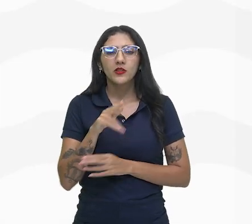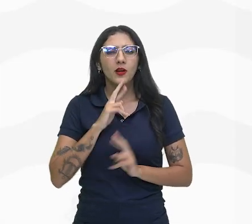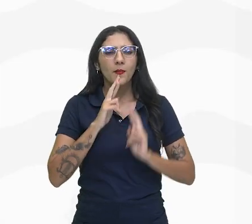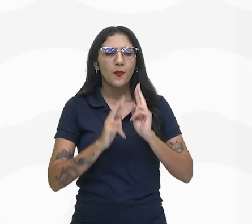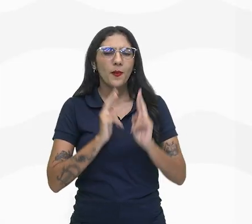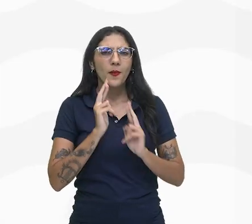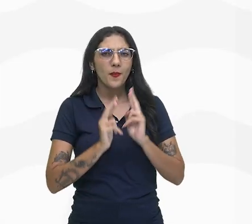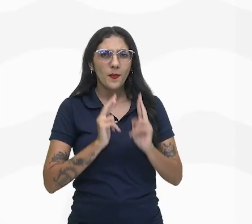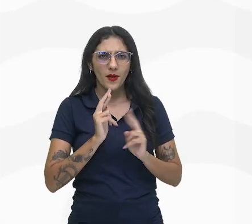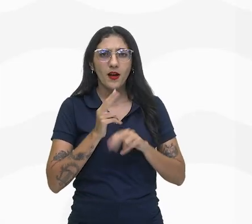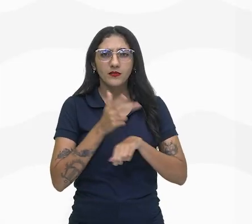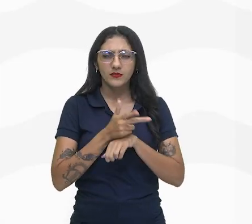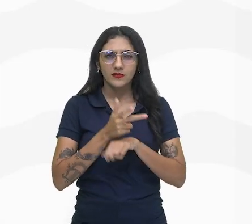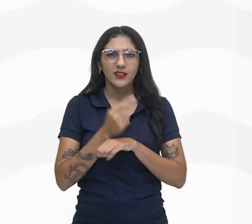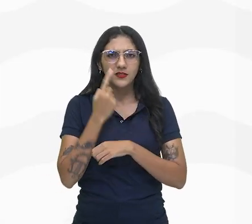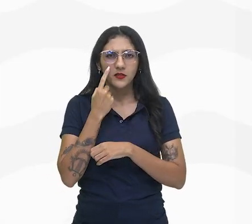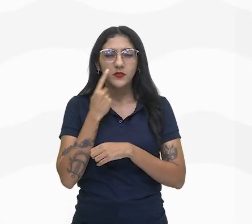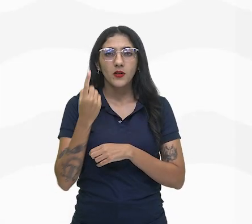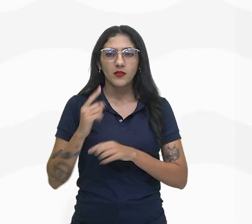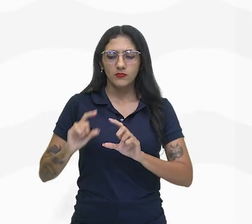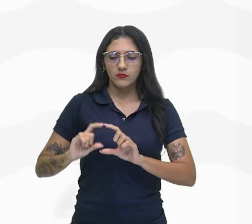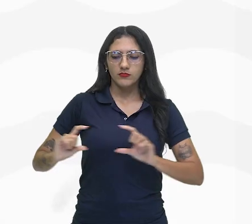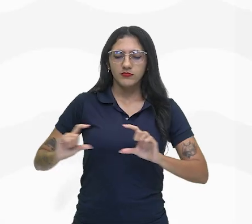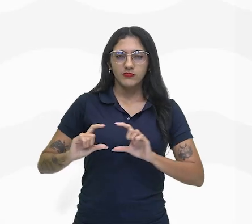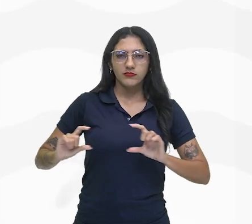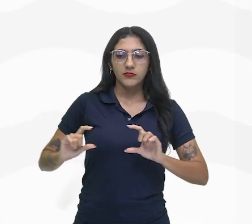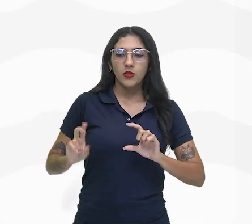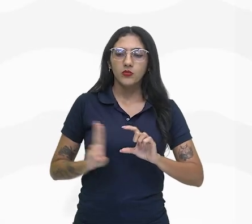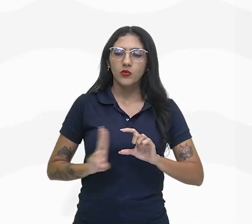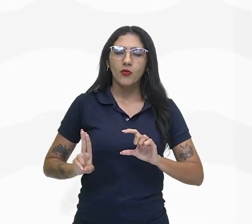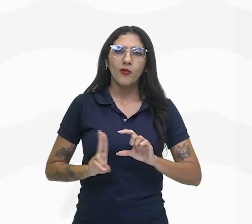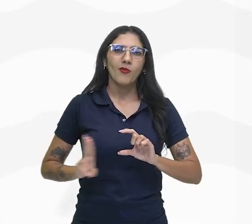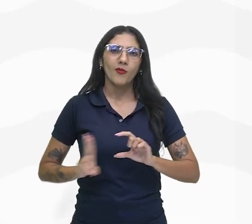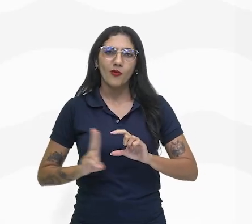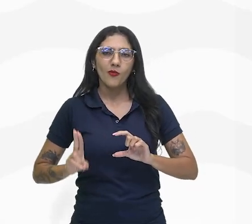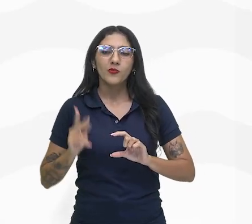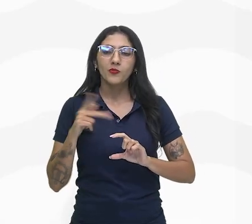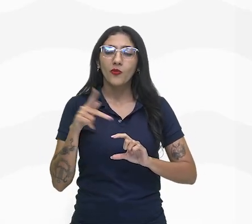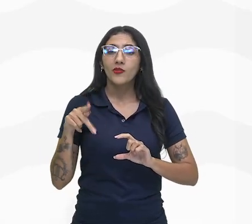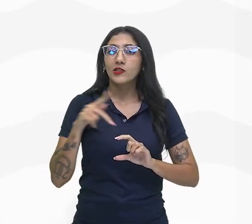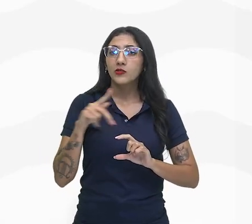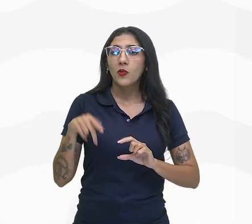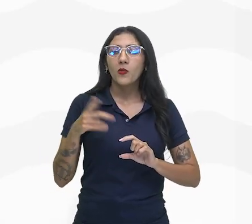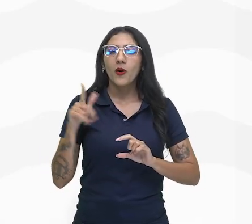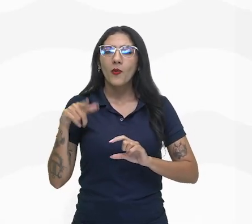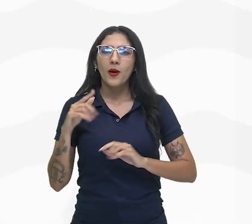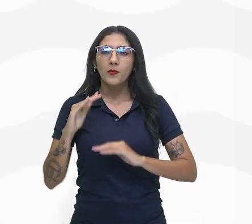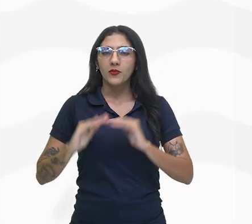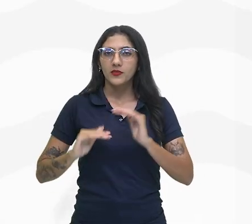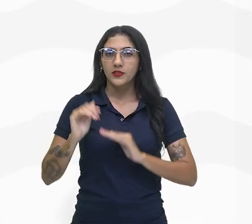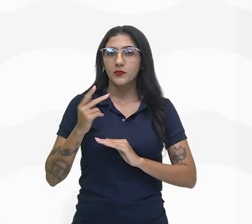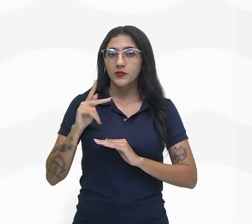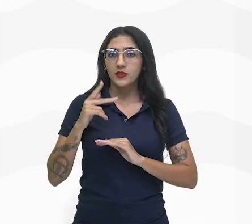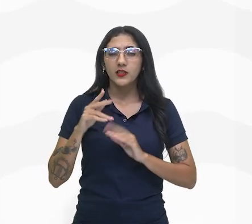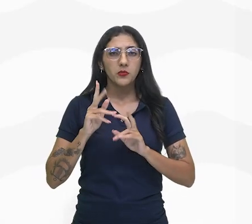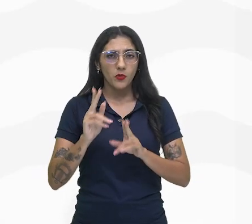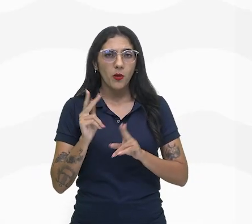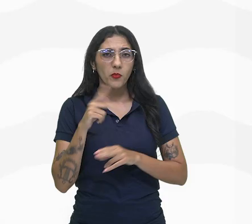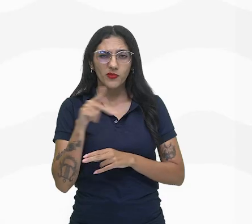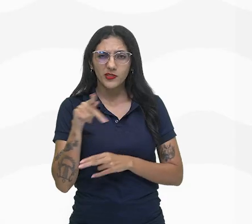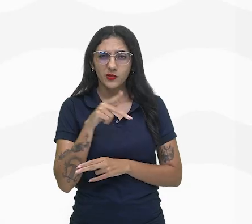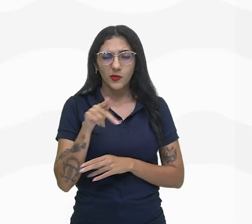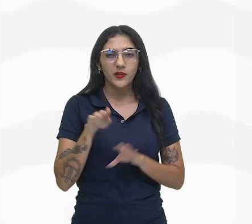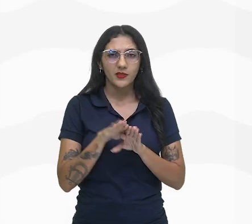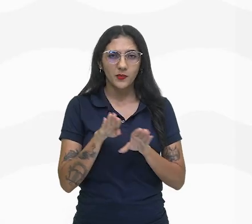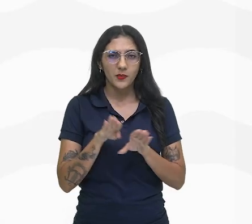respondendo. Logo embaixo tinha uma tarja dizendo quem eles eram, onde eles trabalhavam, assim como a professora Lúcia se apresentou